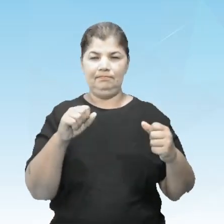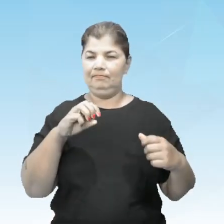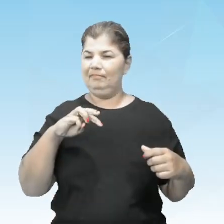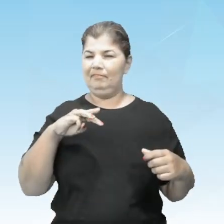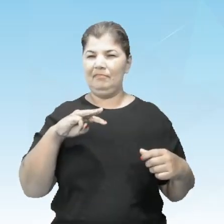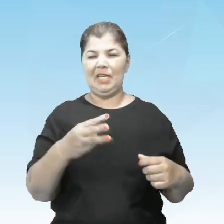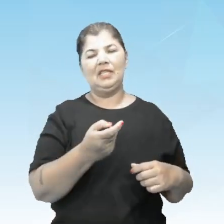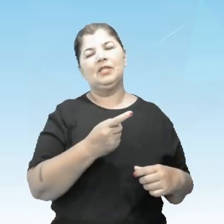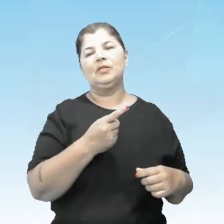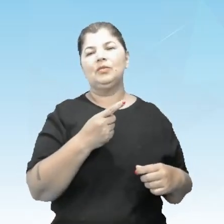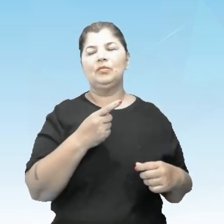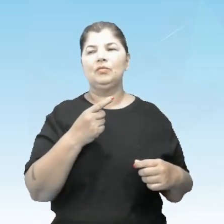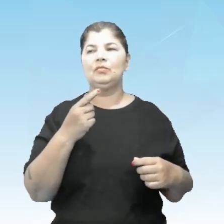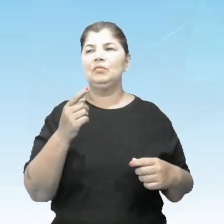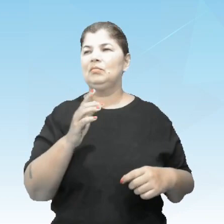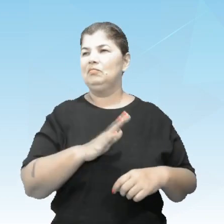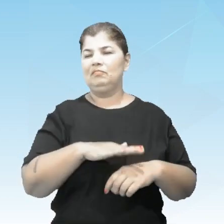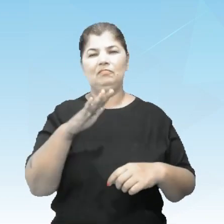entre índios,